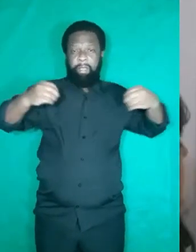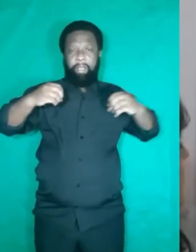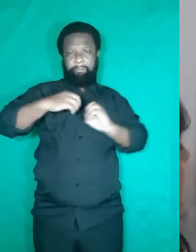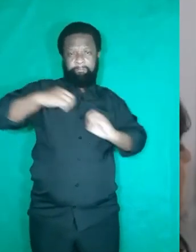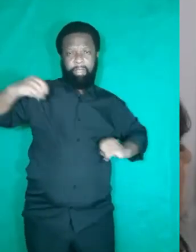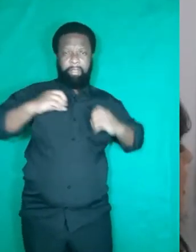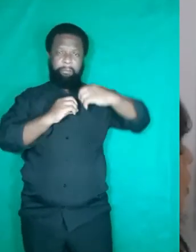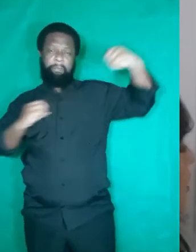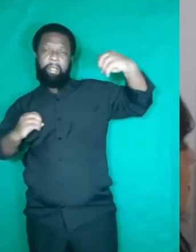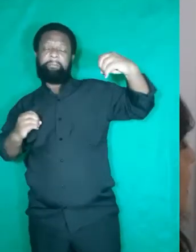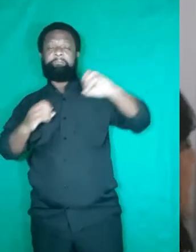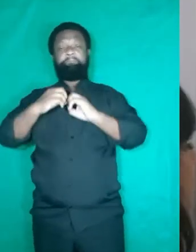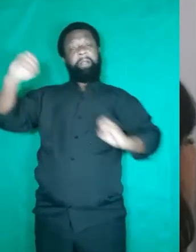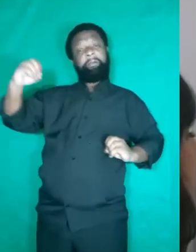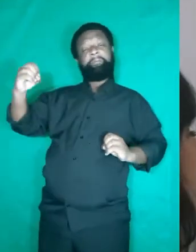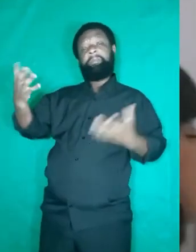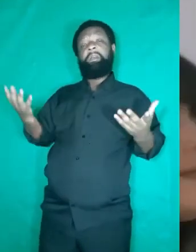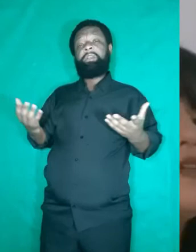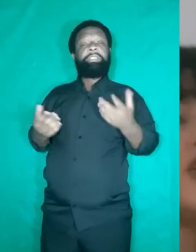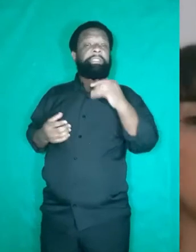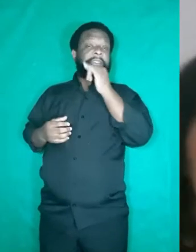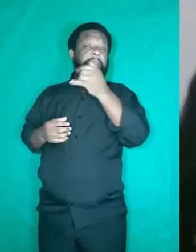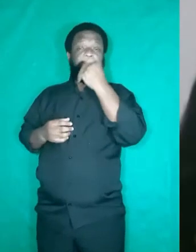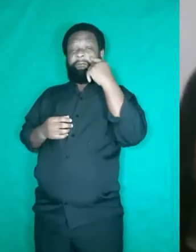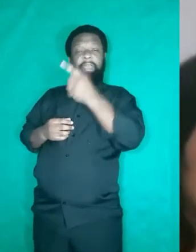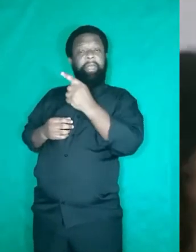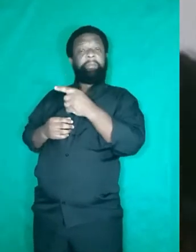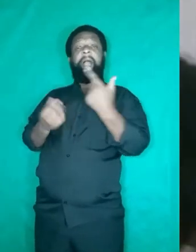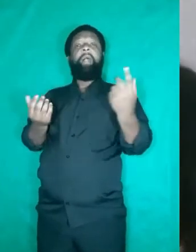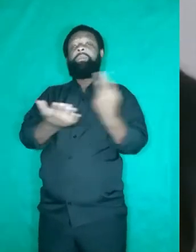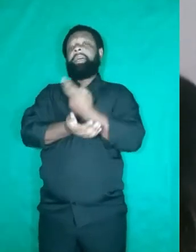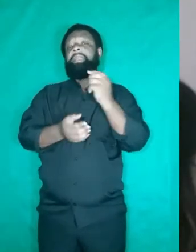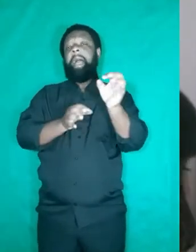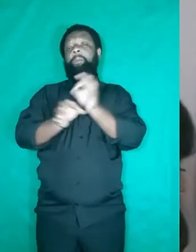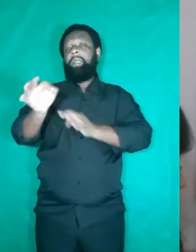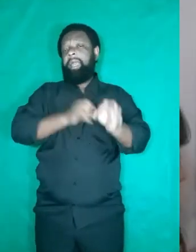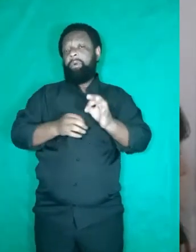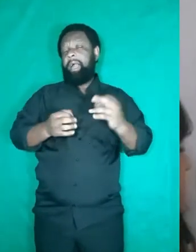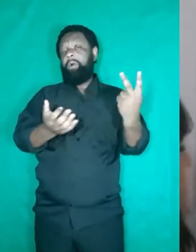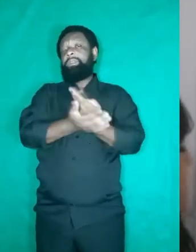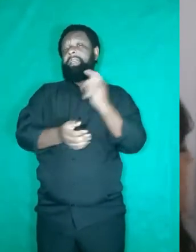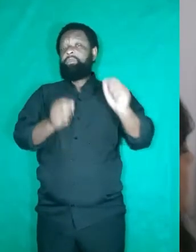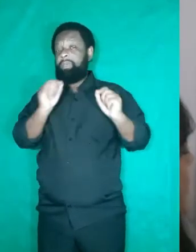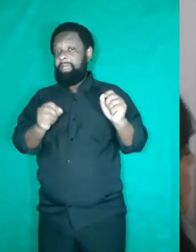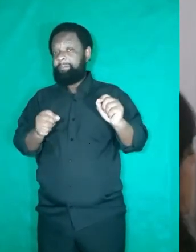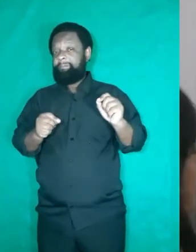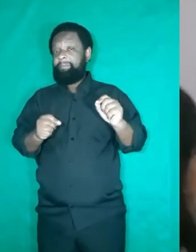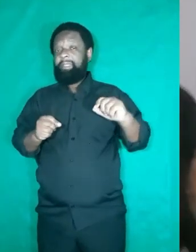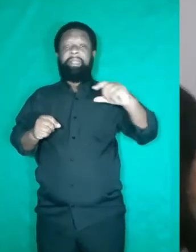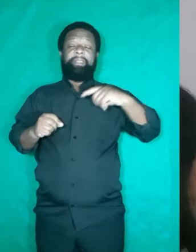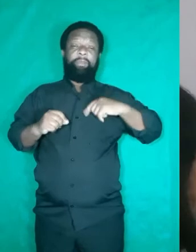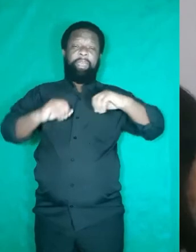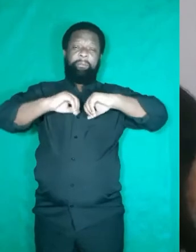vai acontecer com uma molécula desse tipo, pessoal? Ela vai sofrer